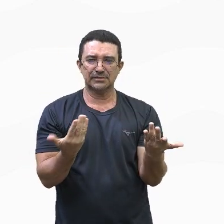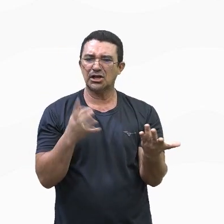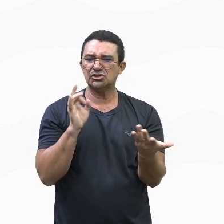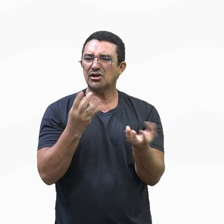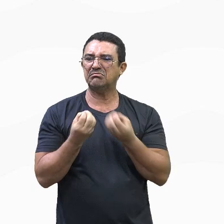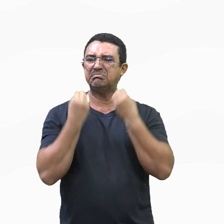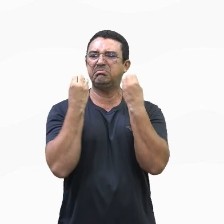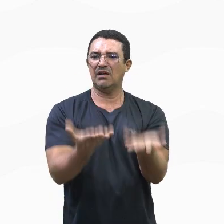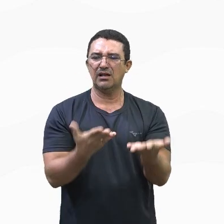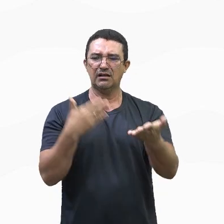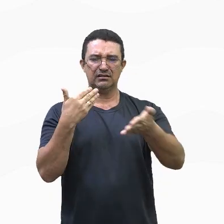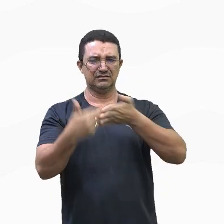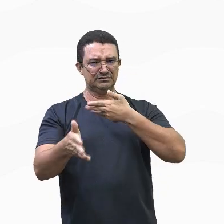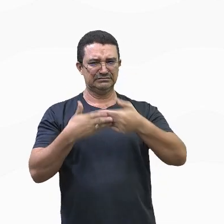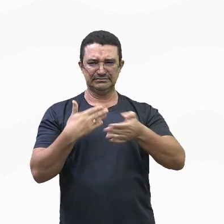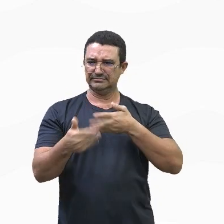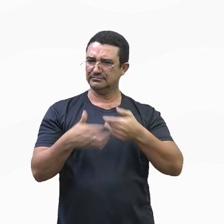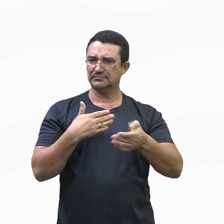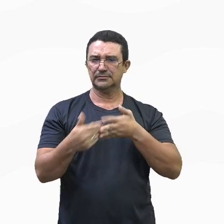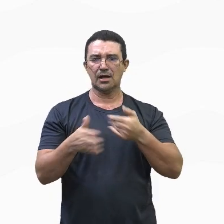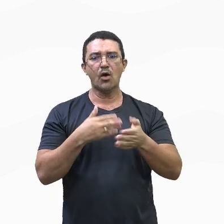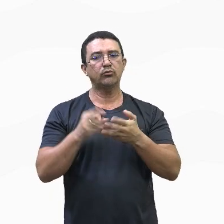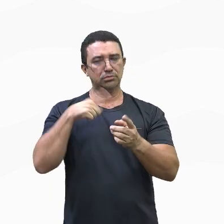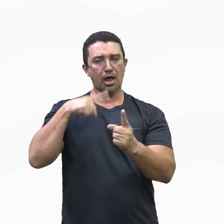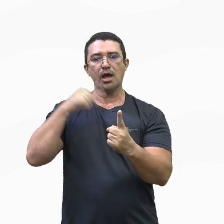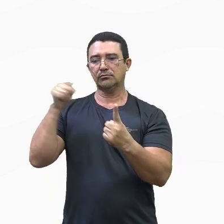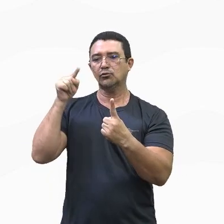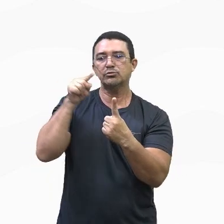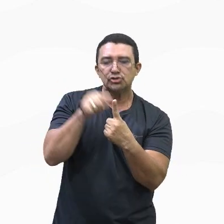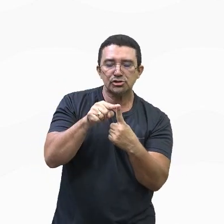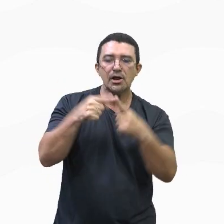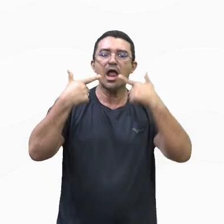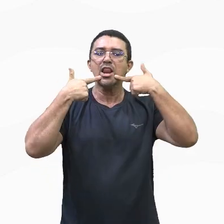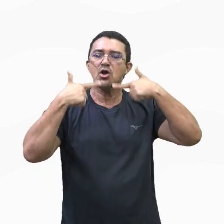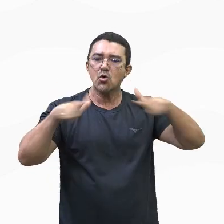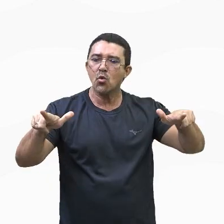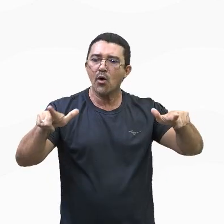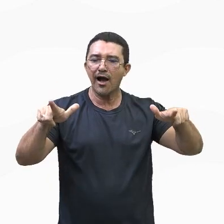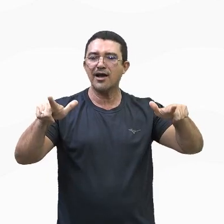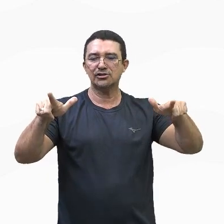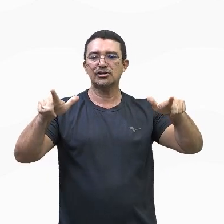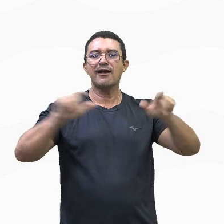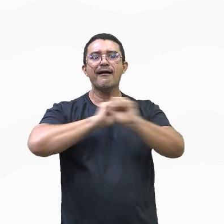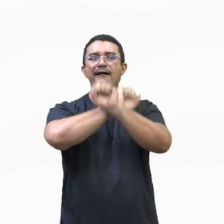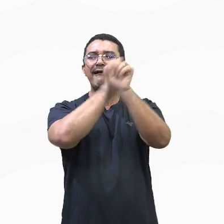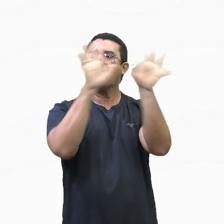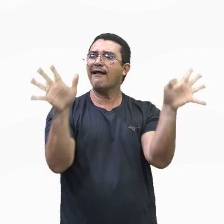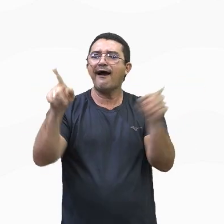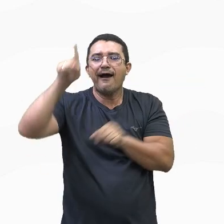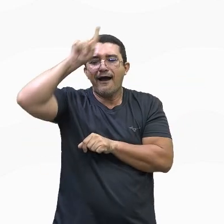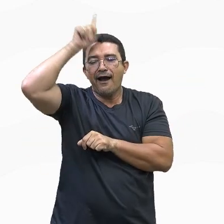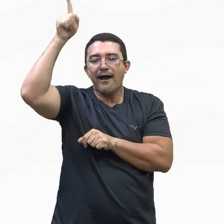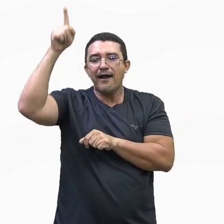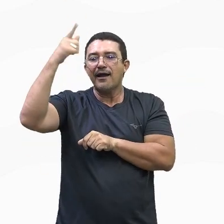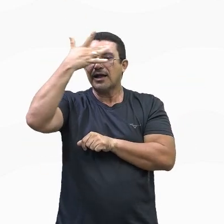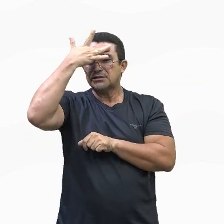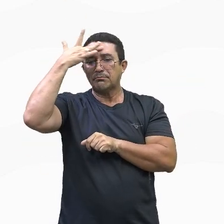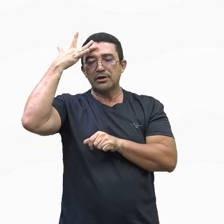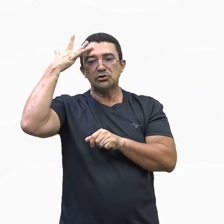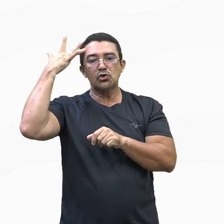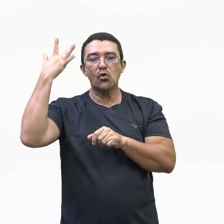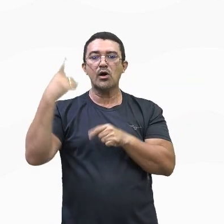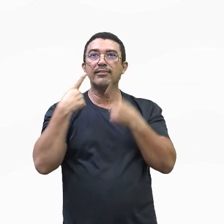jogar lá qualquer coisinha, tá vendo aqui que tem um objetivo, linguagem clara, criativa, para chamar